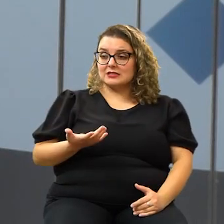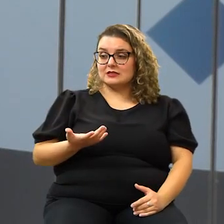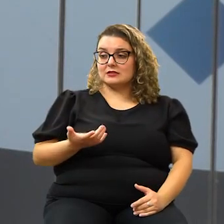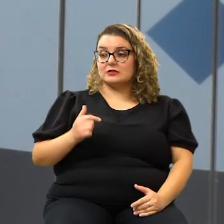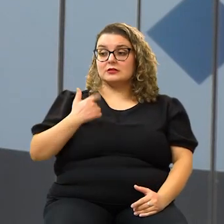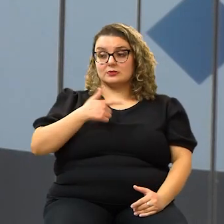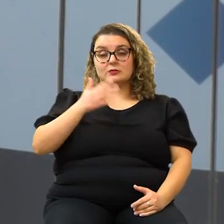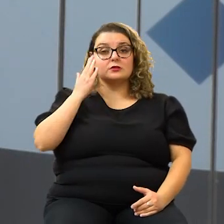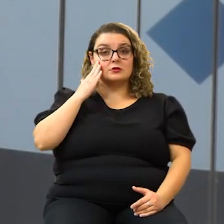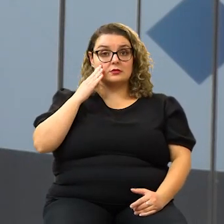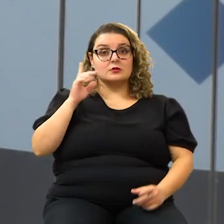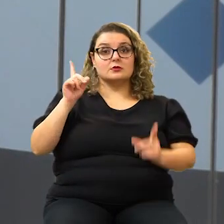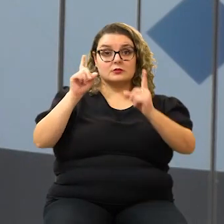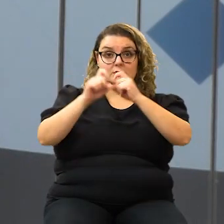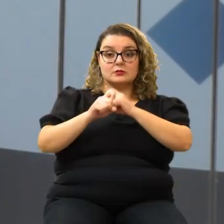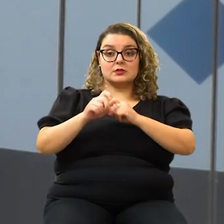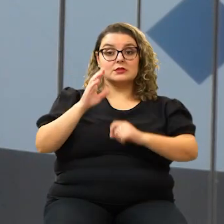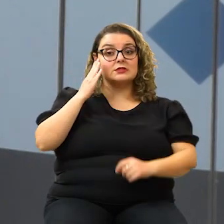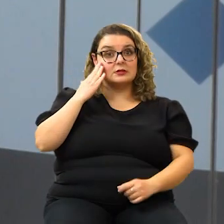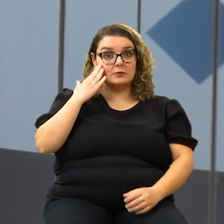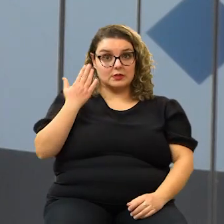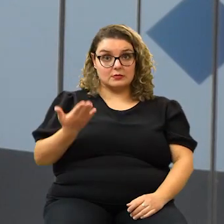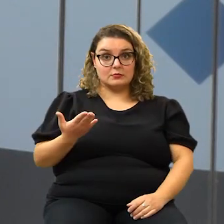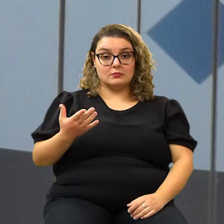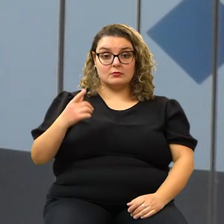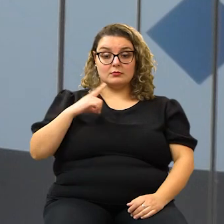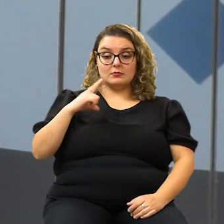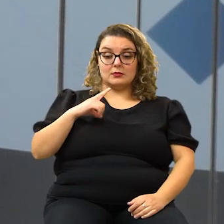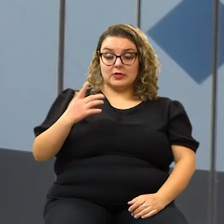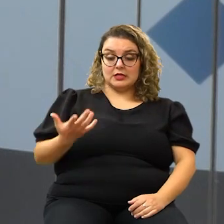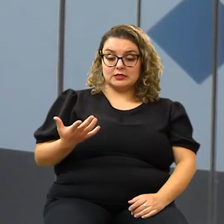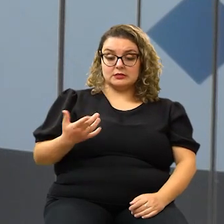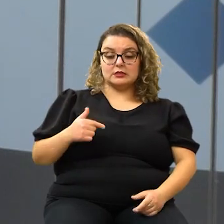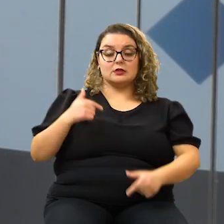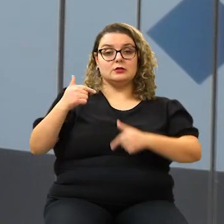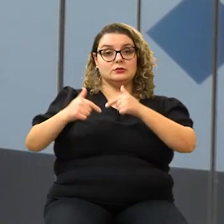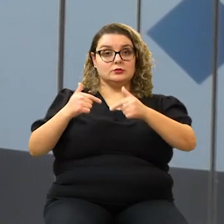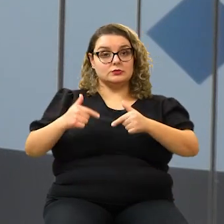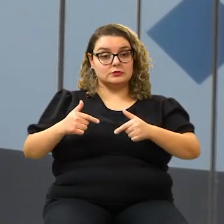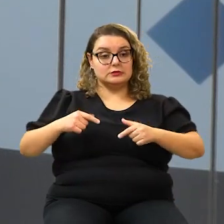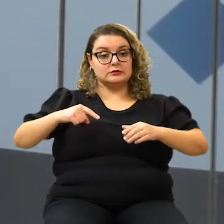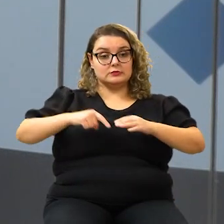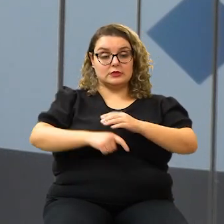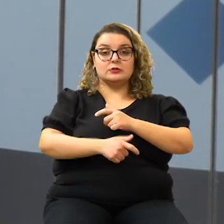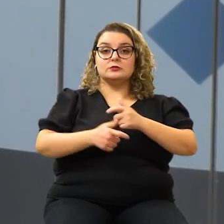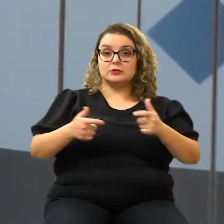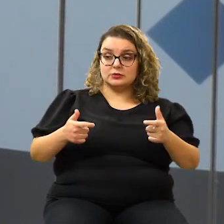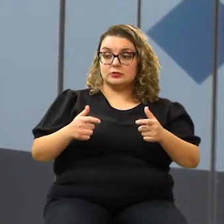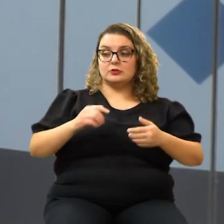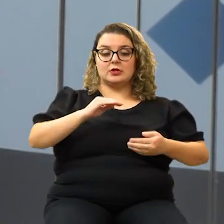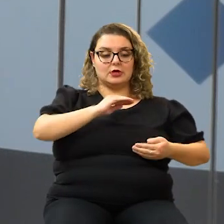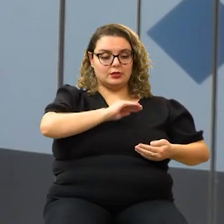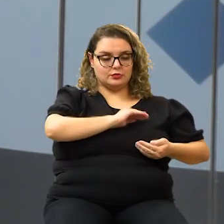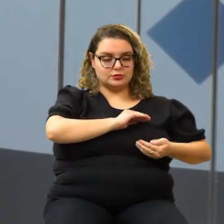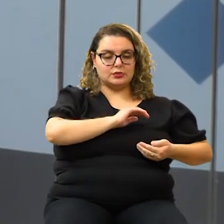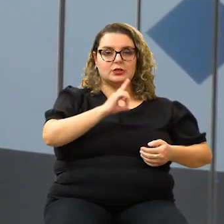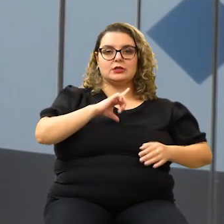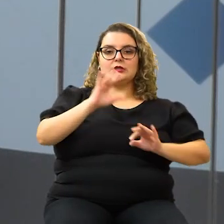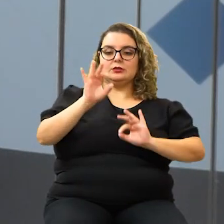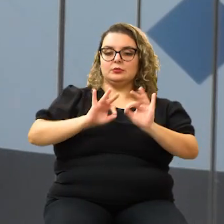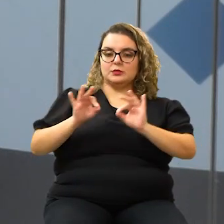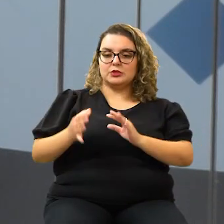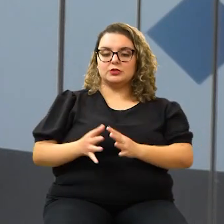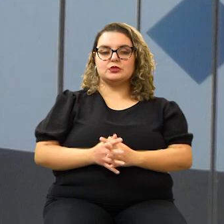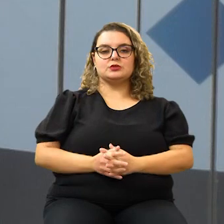que é um desafio prever, mas existe um trabalho bem intenso, a Defesa Civil, existe um projeto,